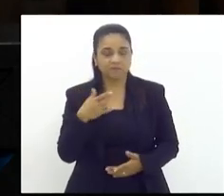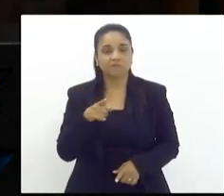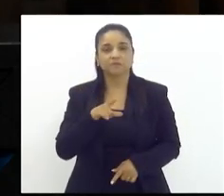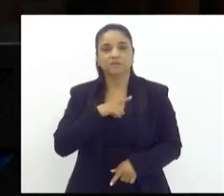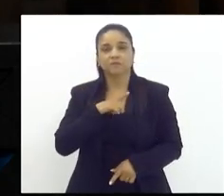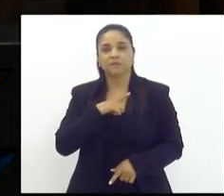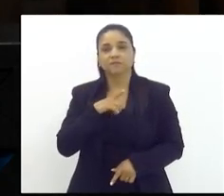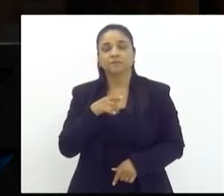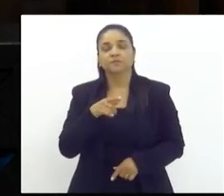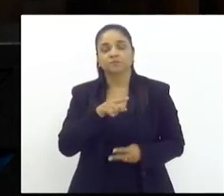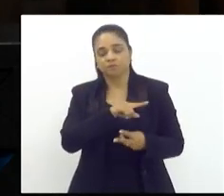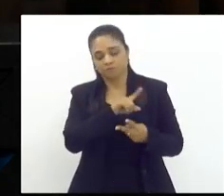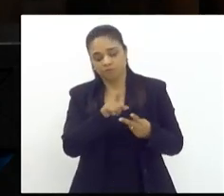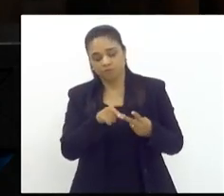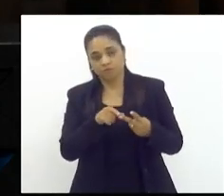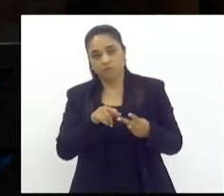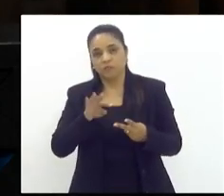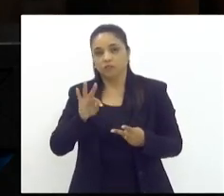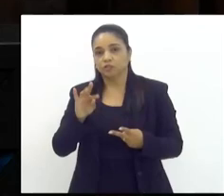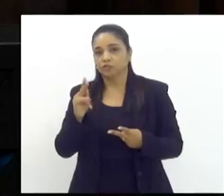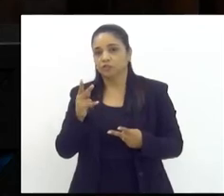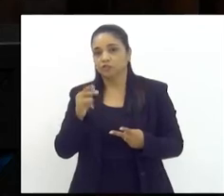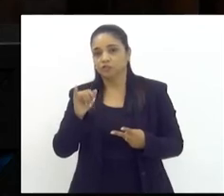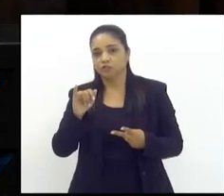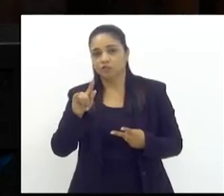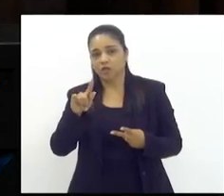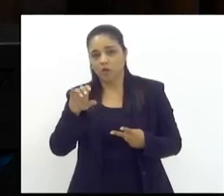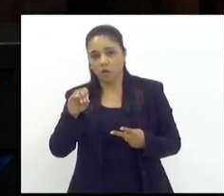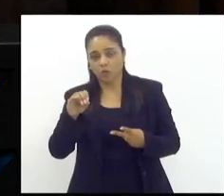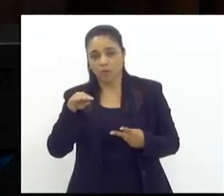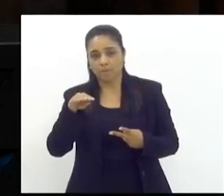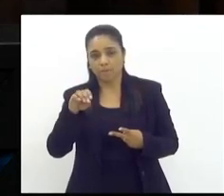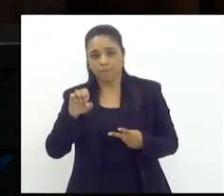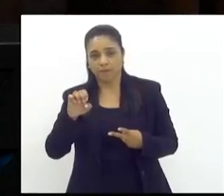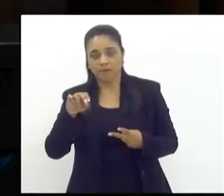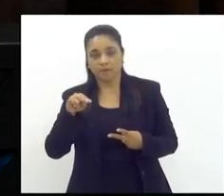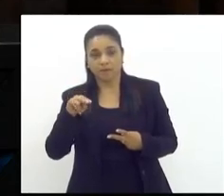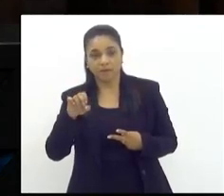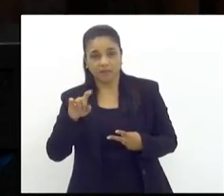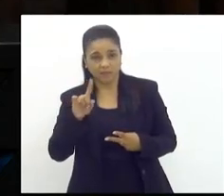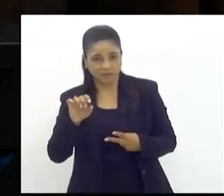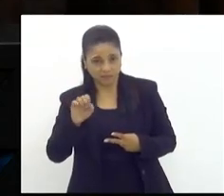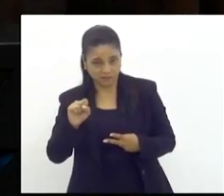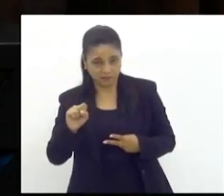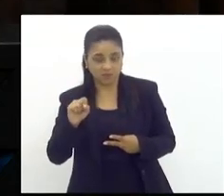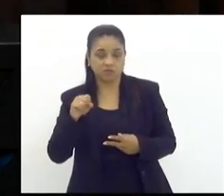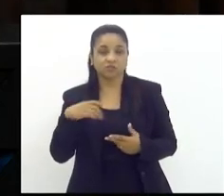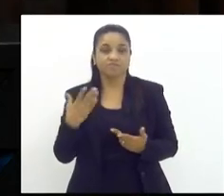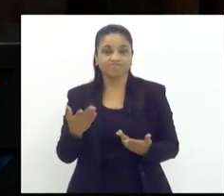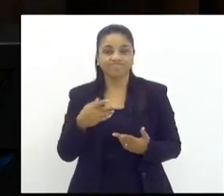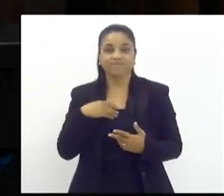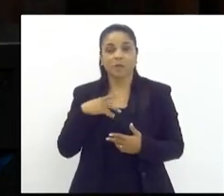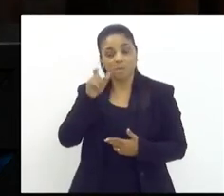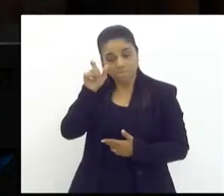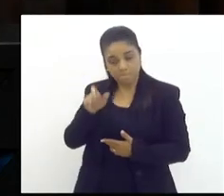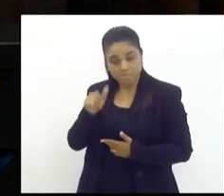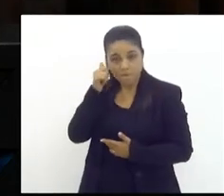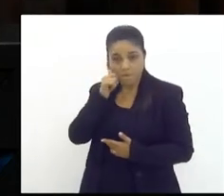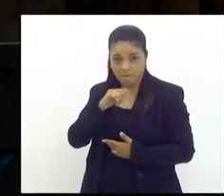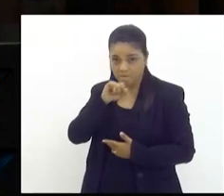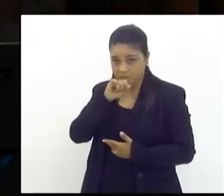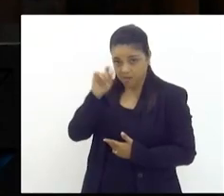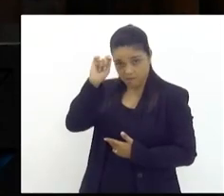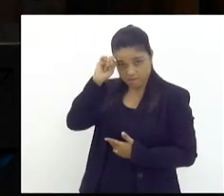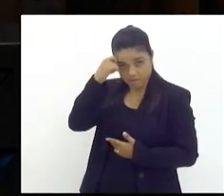de Tiago Menezes E aí eu quero trazer as falas dessas mulheres mulheres pretas tá vamos